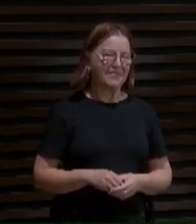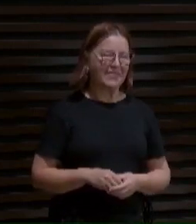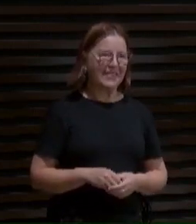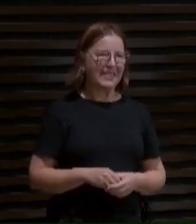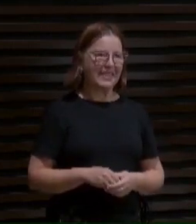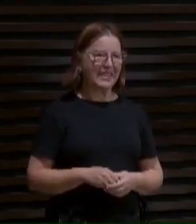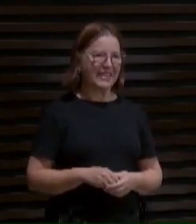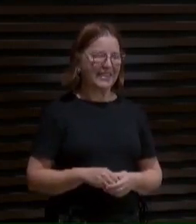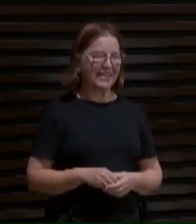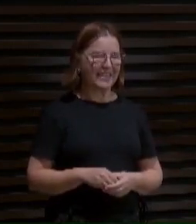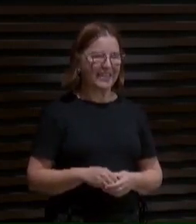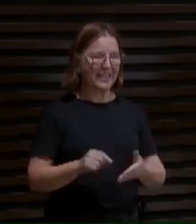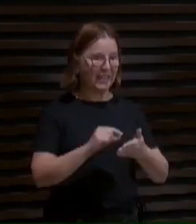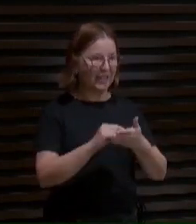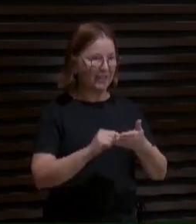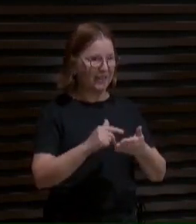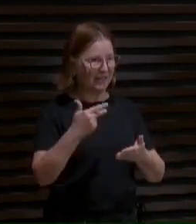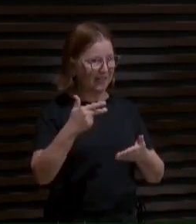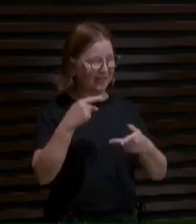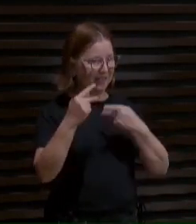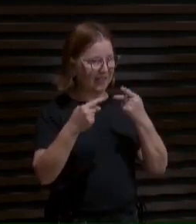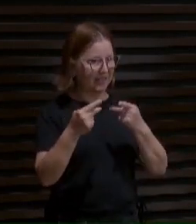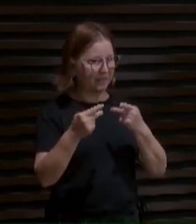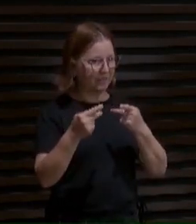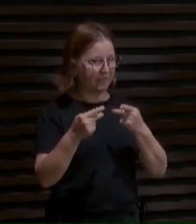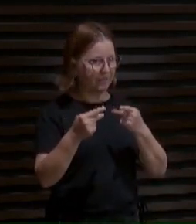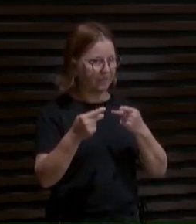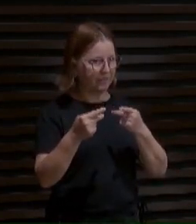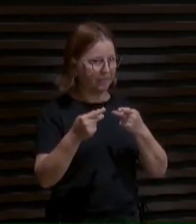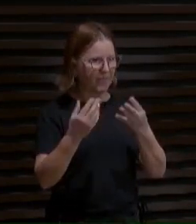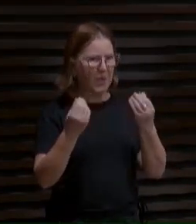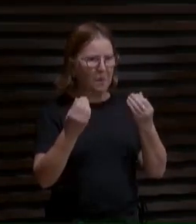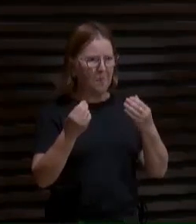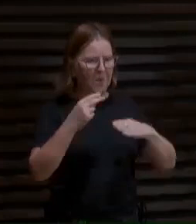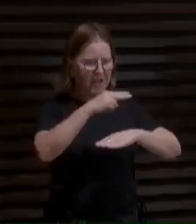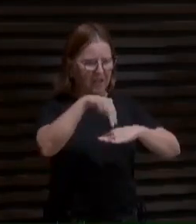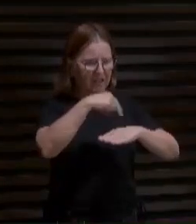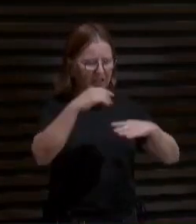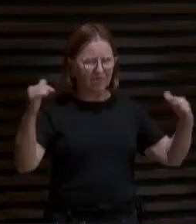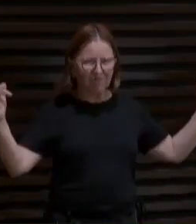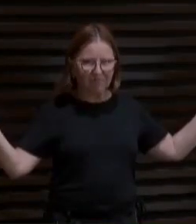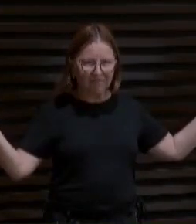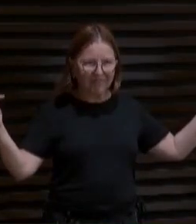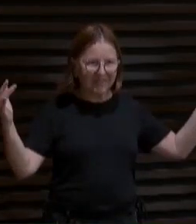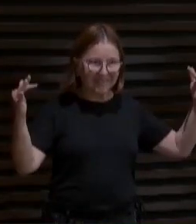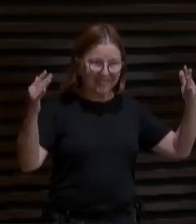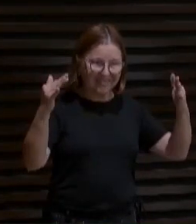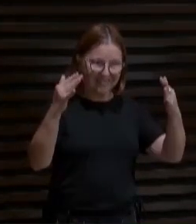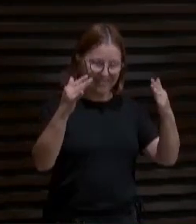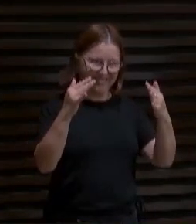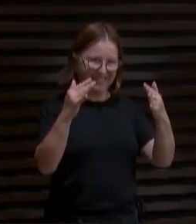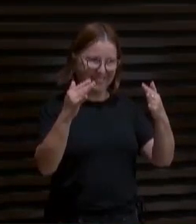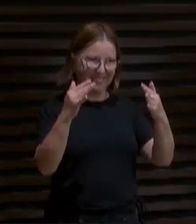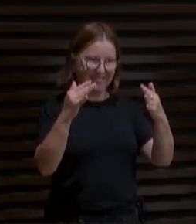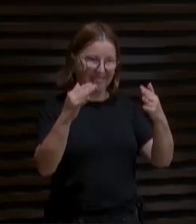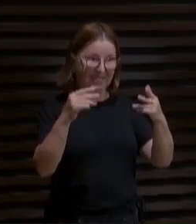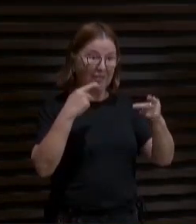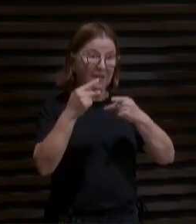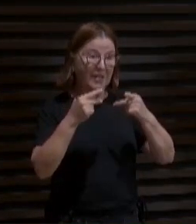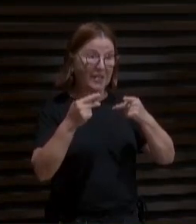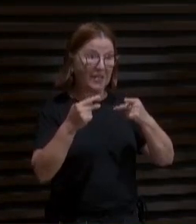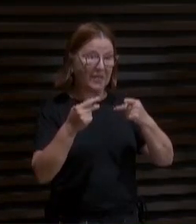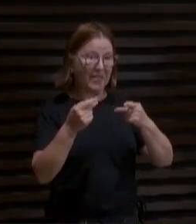E ele diz no versículo 3: e irão muitas nações, e dirão: